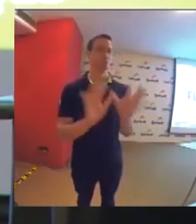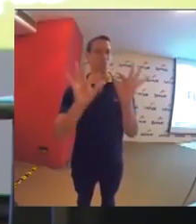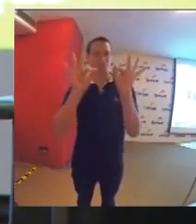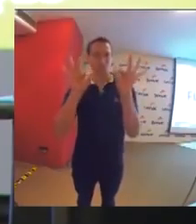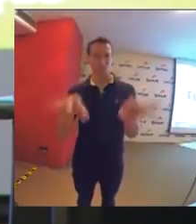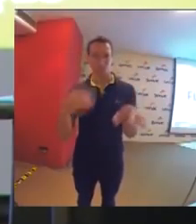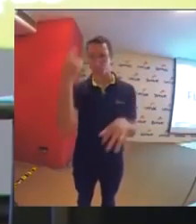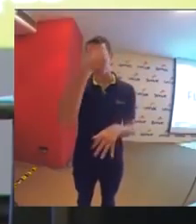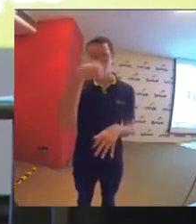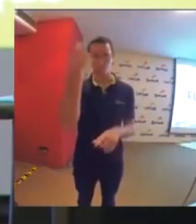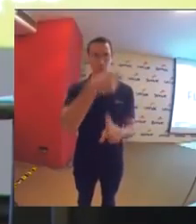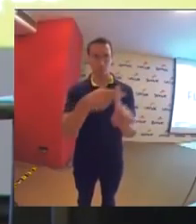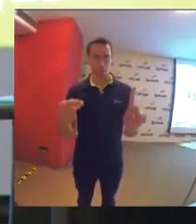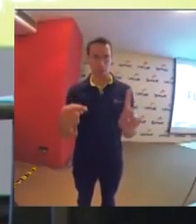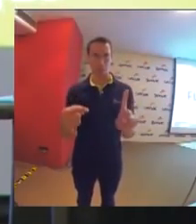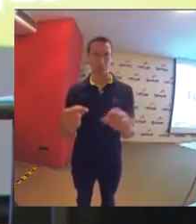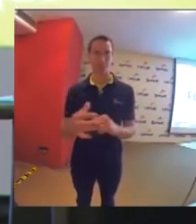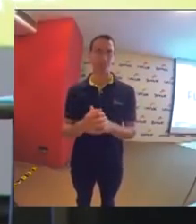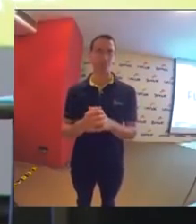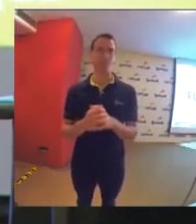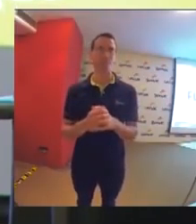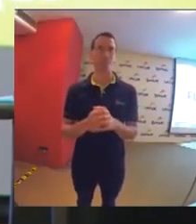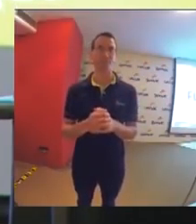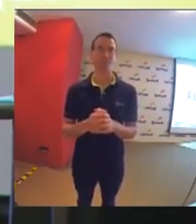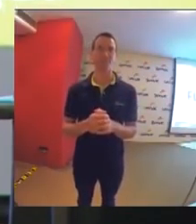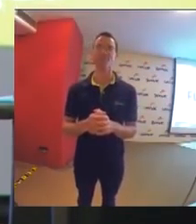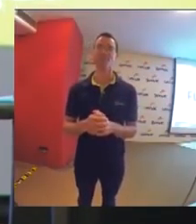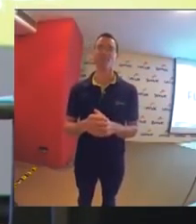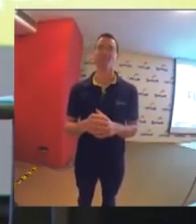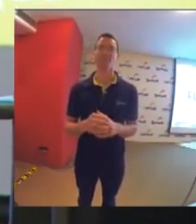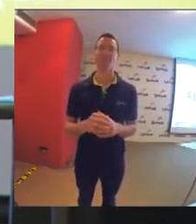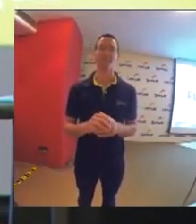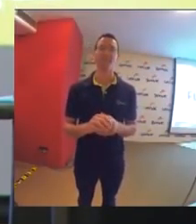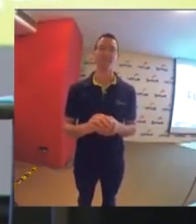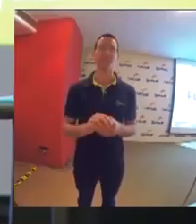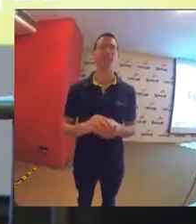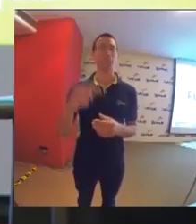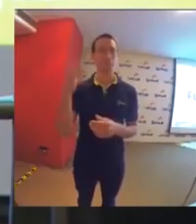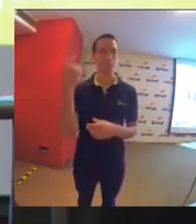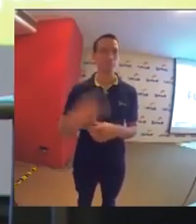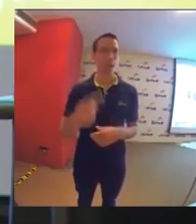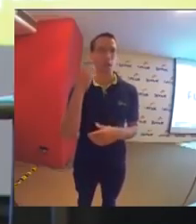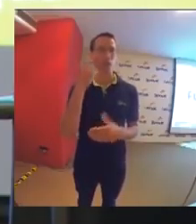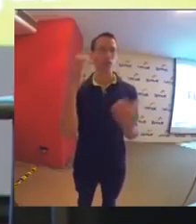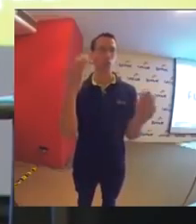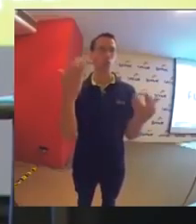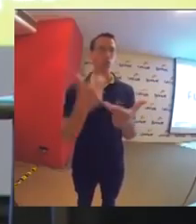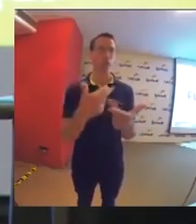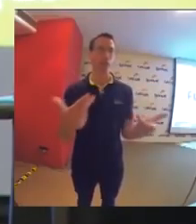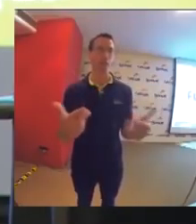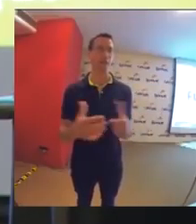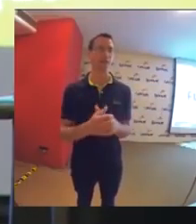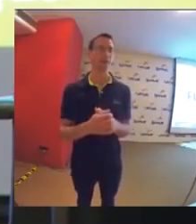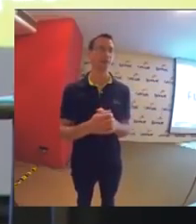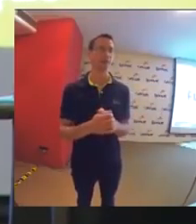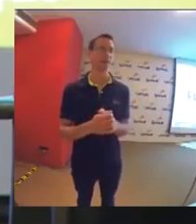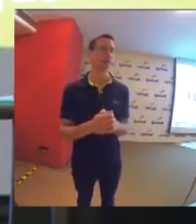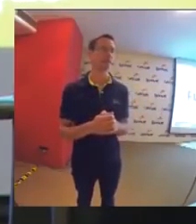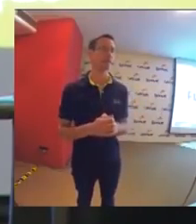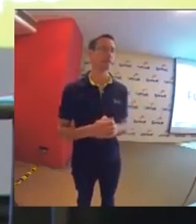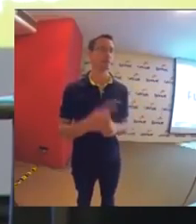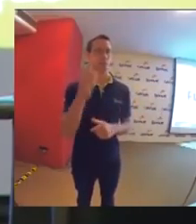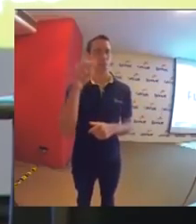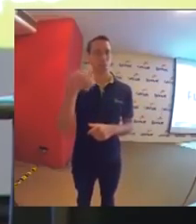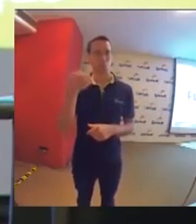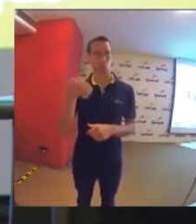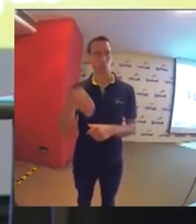mais velho, que era o que mandava, disse: há mais alguma dúvida? Então, só um minuto. Ele tirou um paninho que tinha em